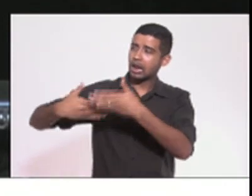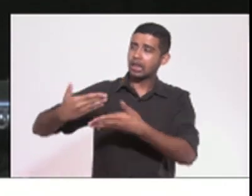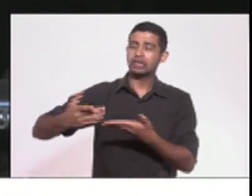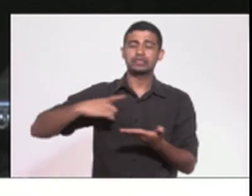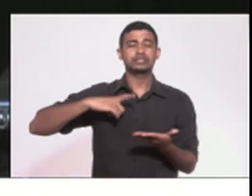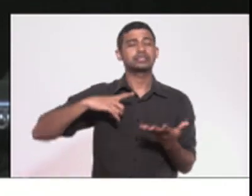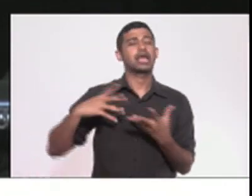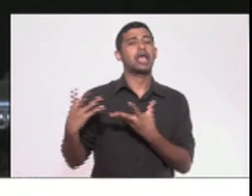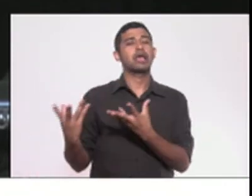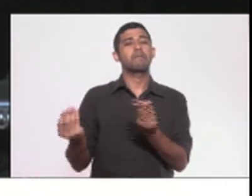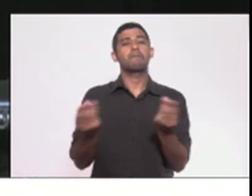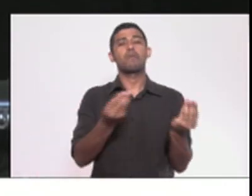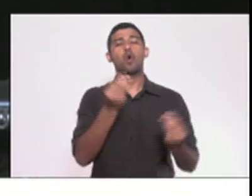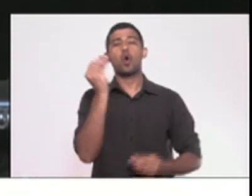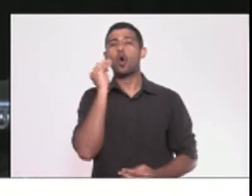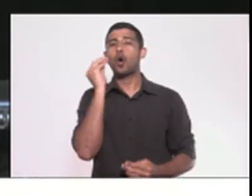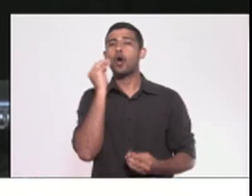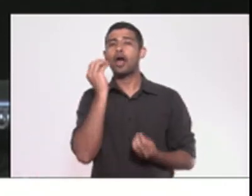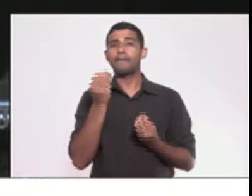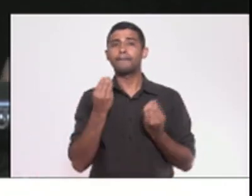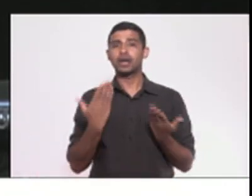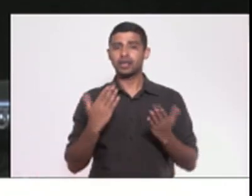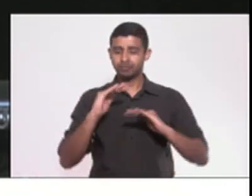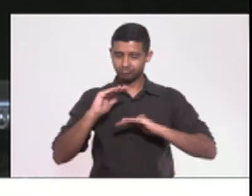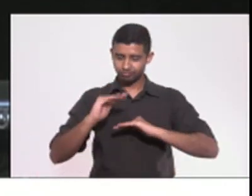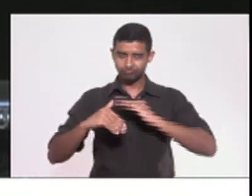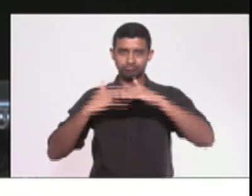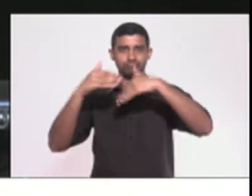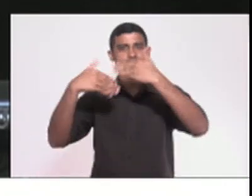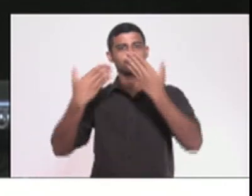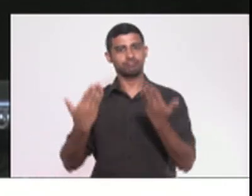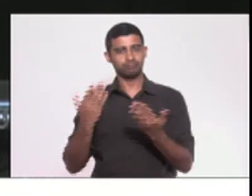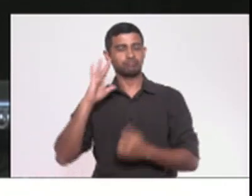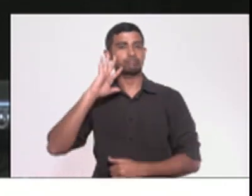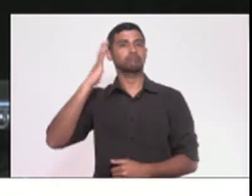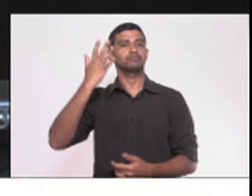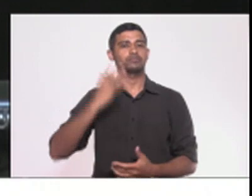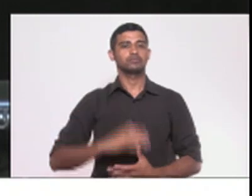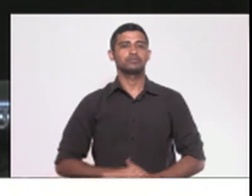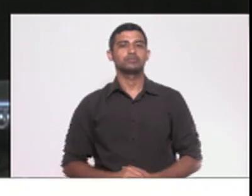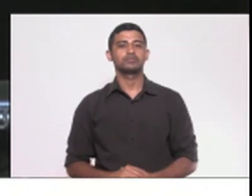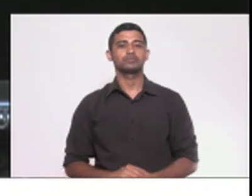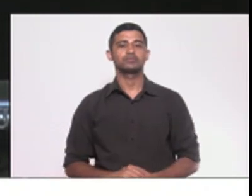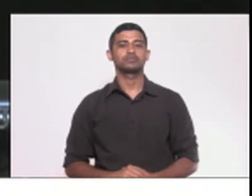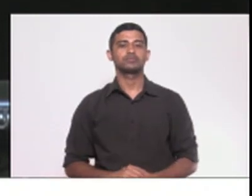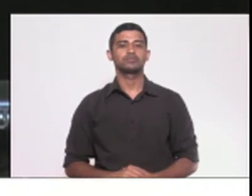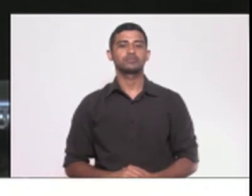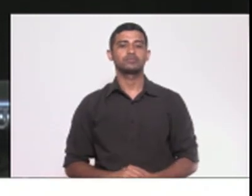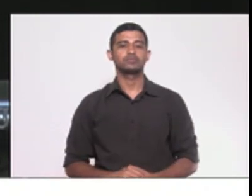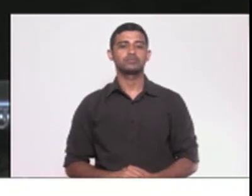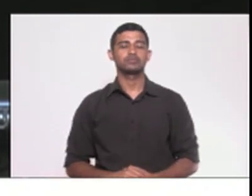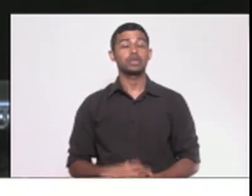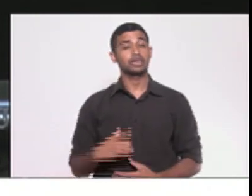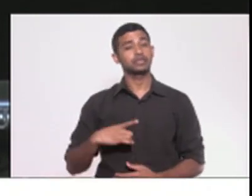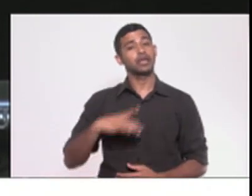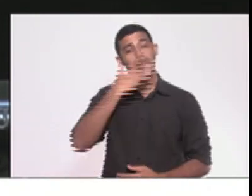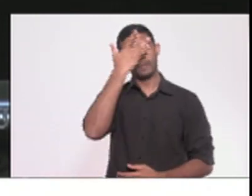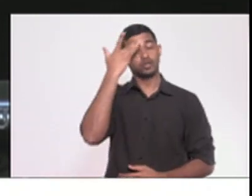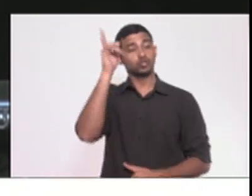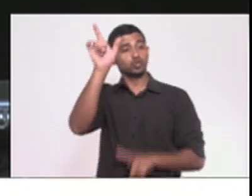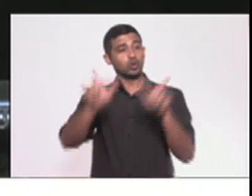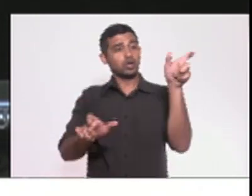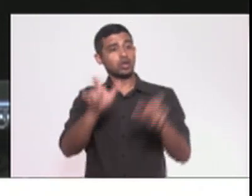de oportunidades para o desenvolvimento de soluções. O que os palestrantes